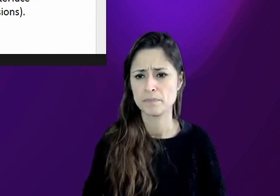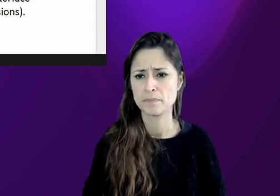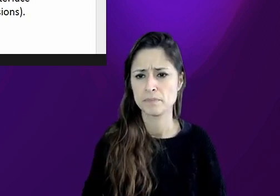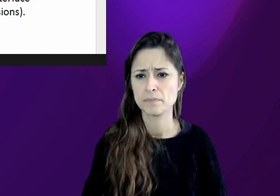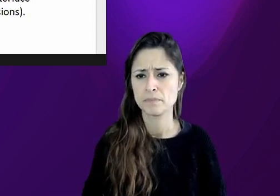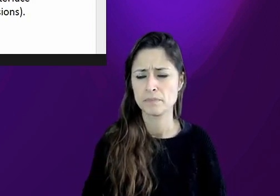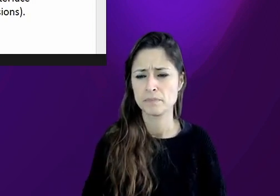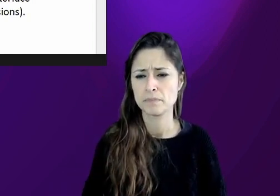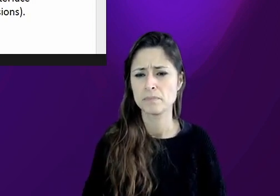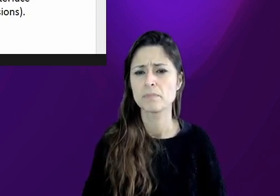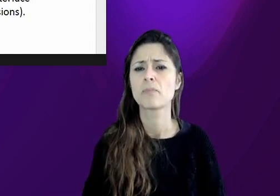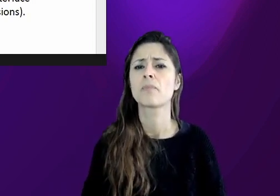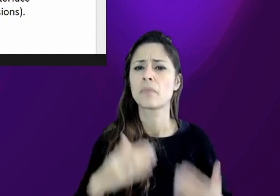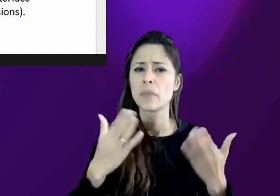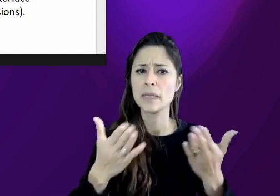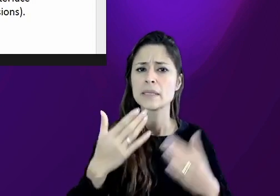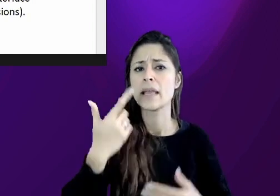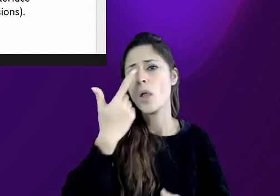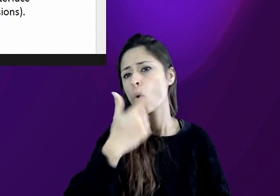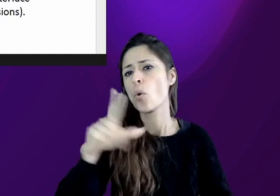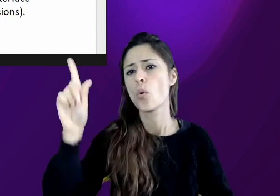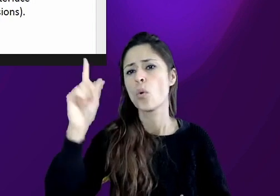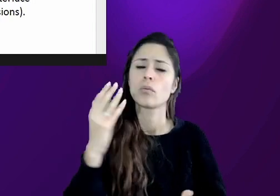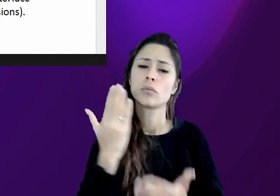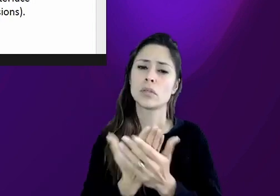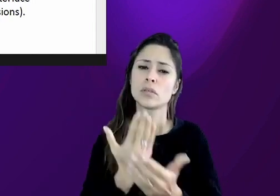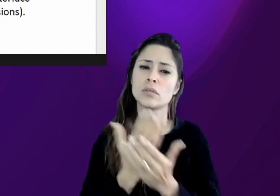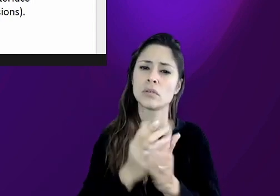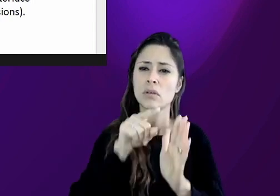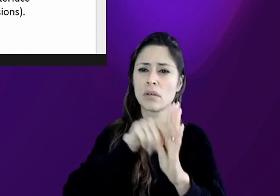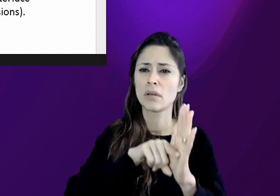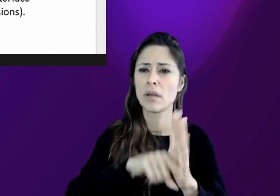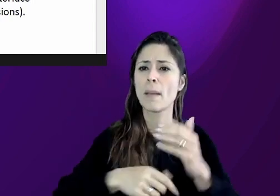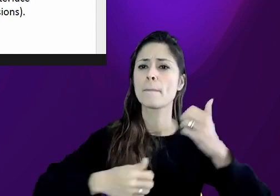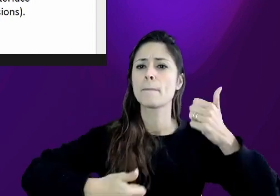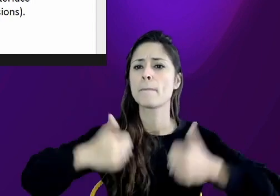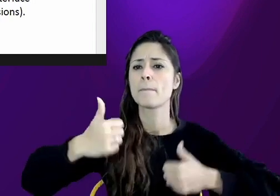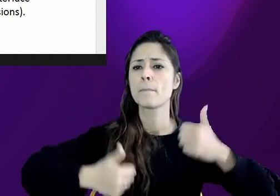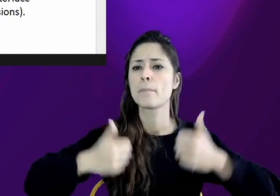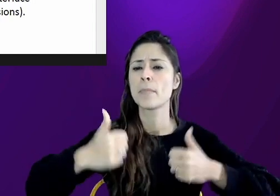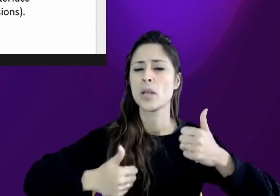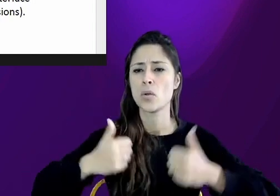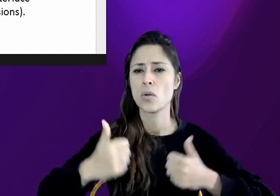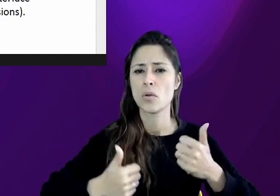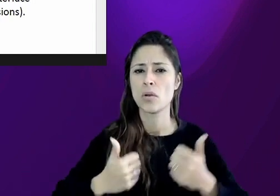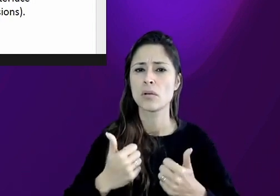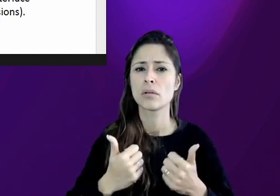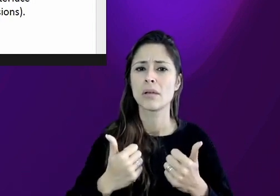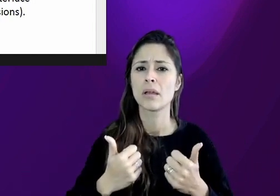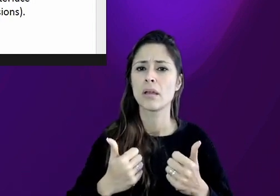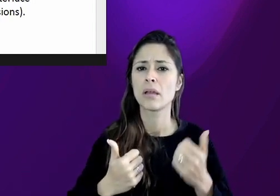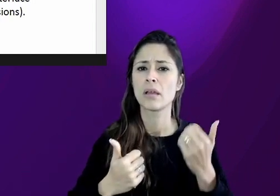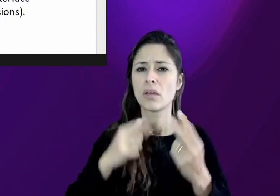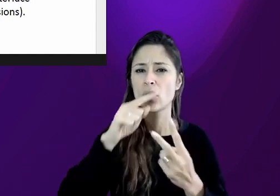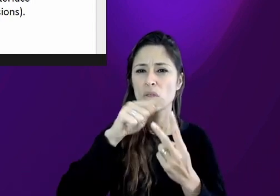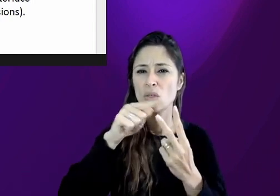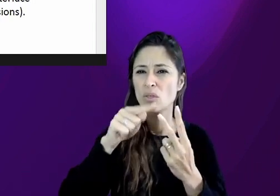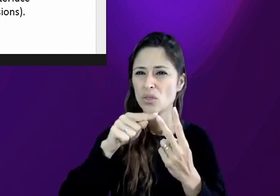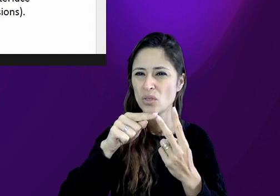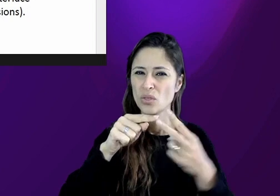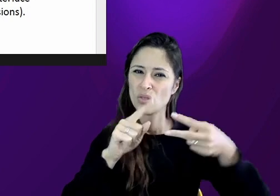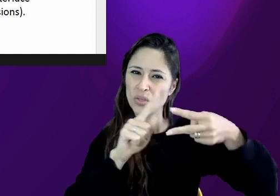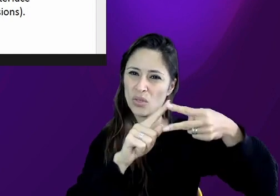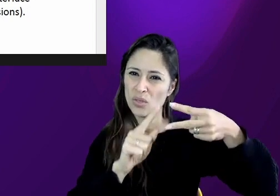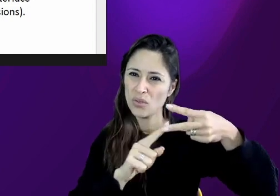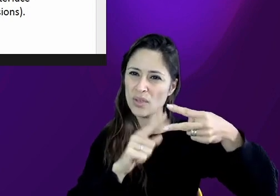Esse é um outro estudo que avaliou aí qual que é o melhor esquema para ser feito neoadjuvante, se era FOLFIRINOX ou gemcitabina e